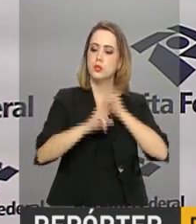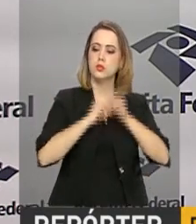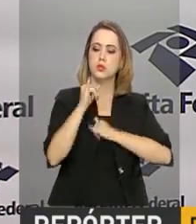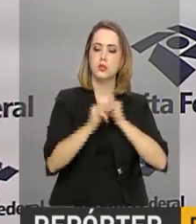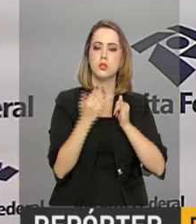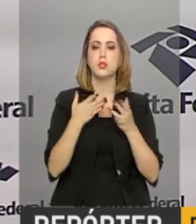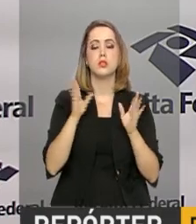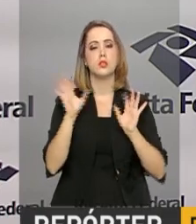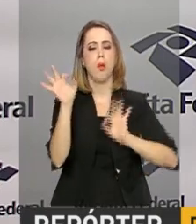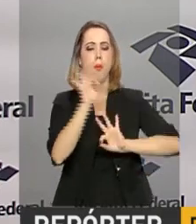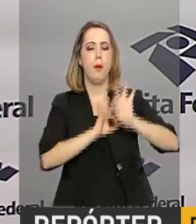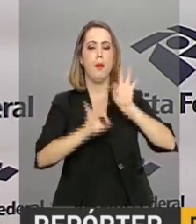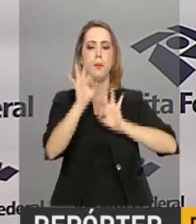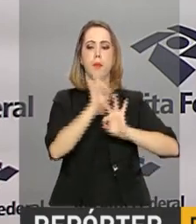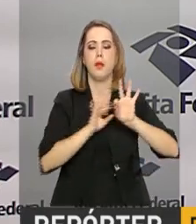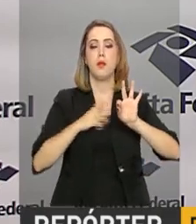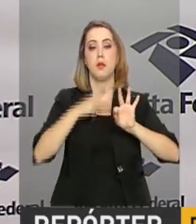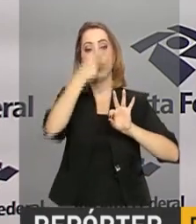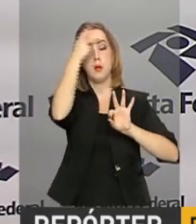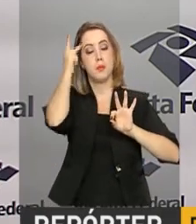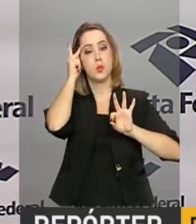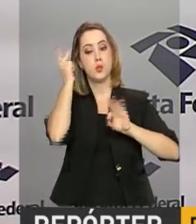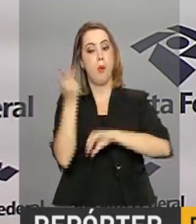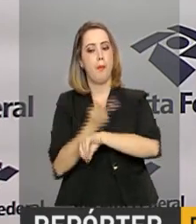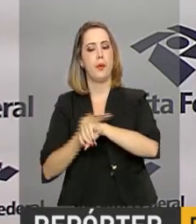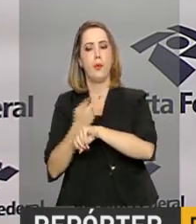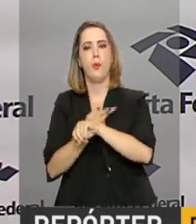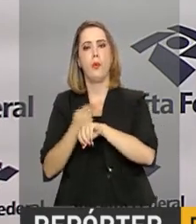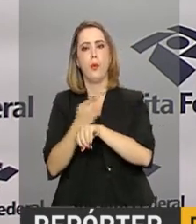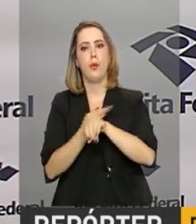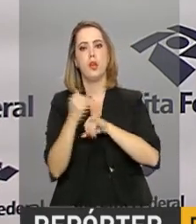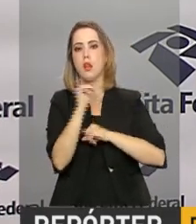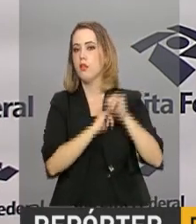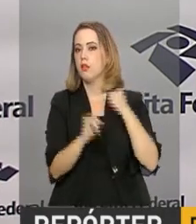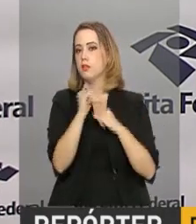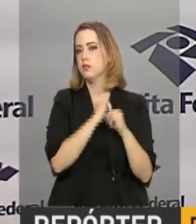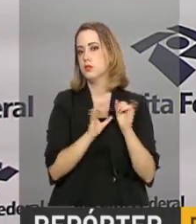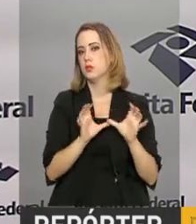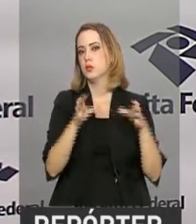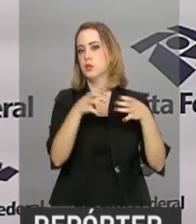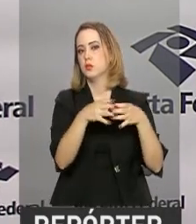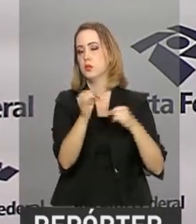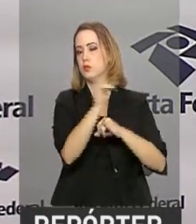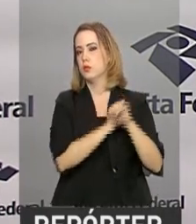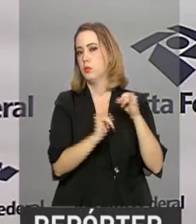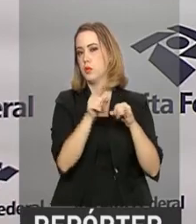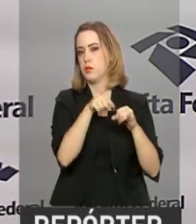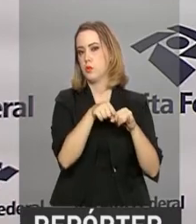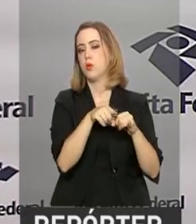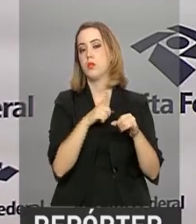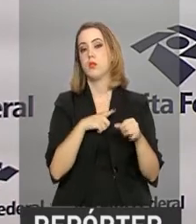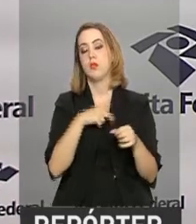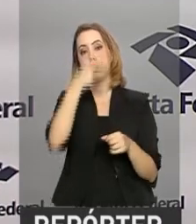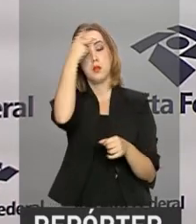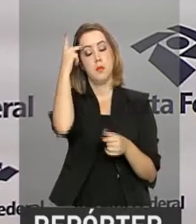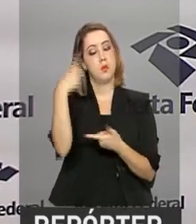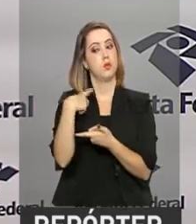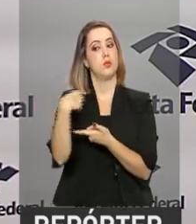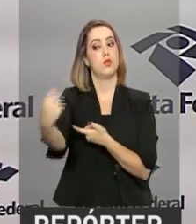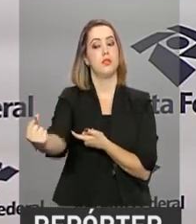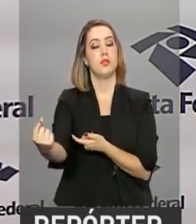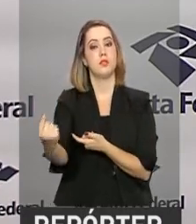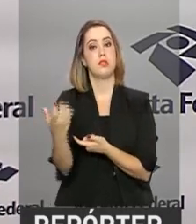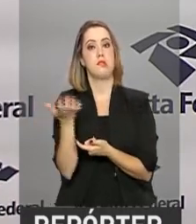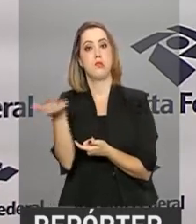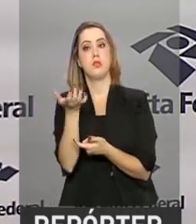que o contribuinte no que eu vi a gente vai buscar na nesse grupo de informações então quem está saindo do país tem um propósito